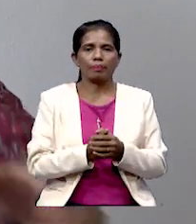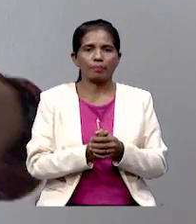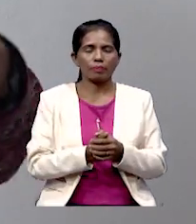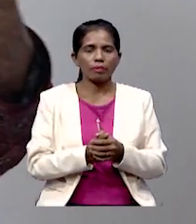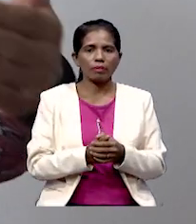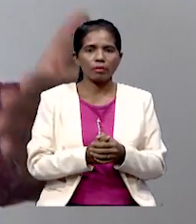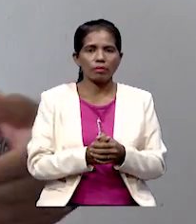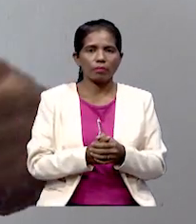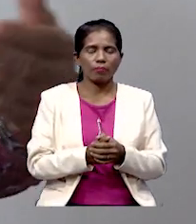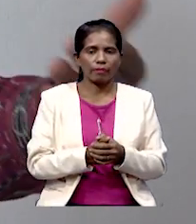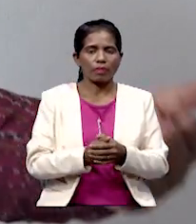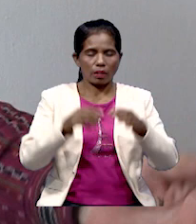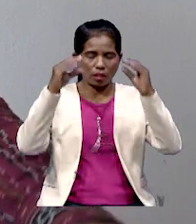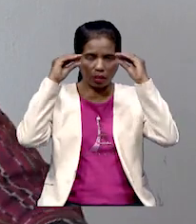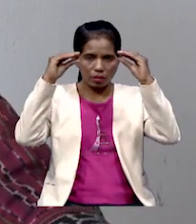Para educa,